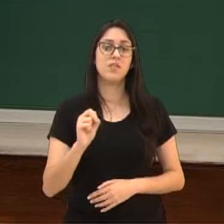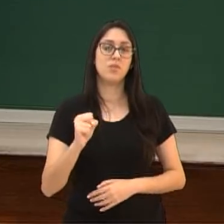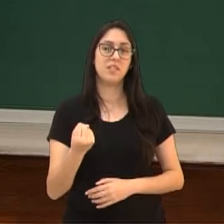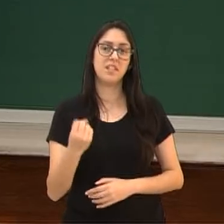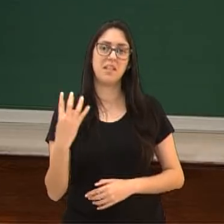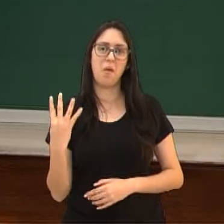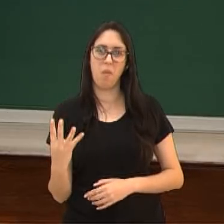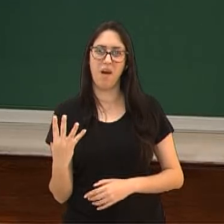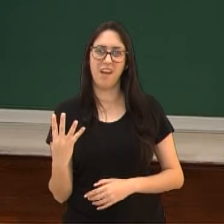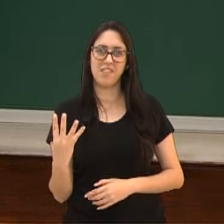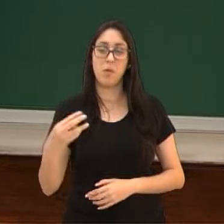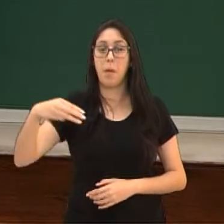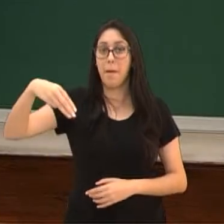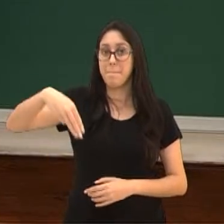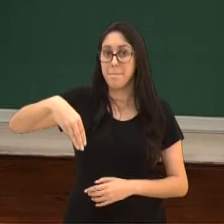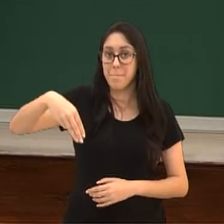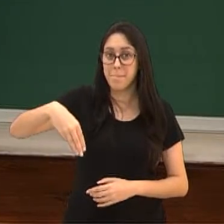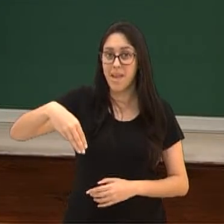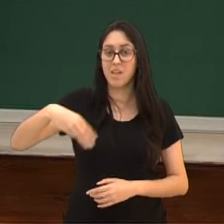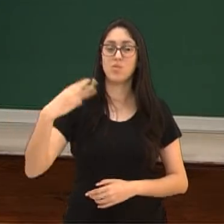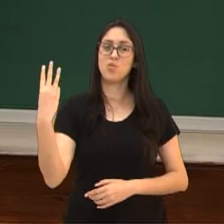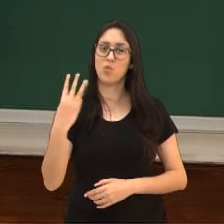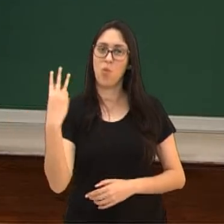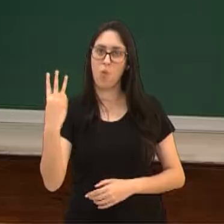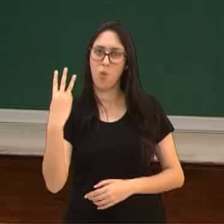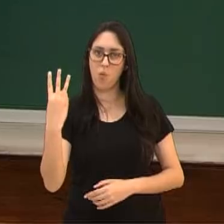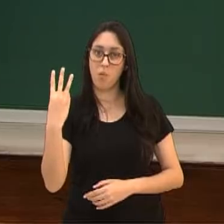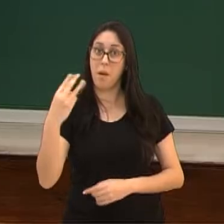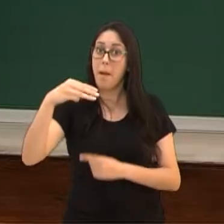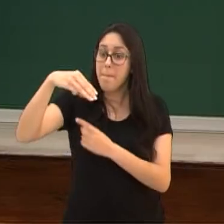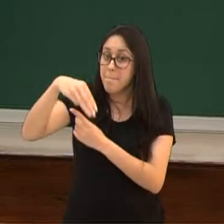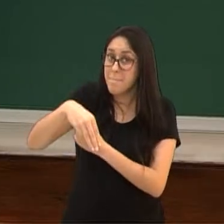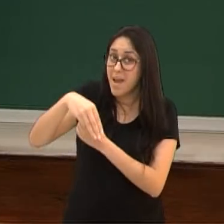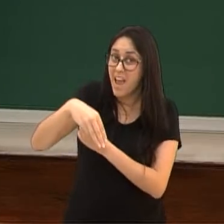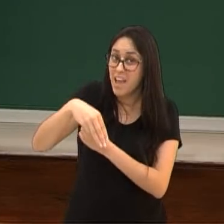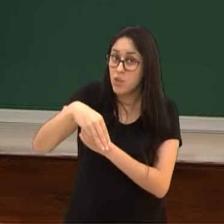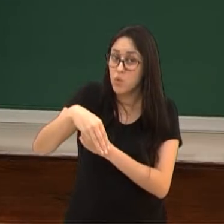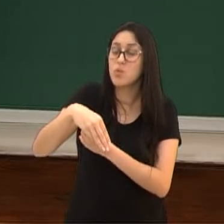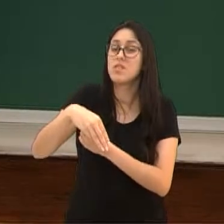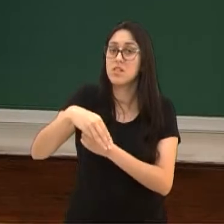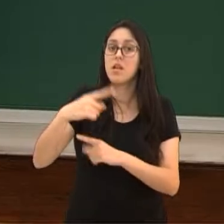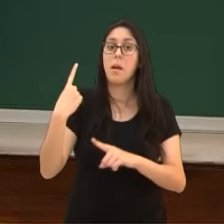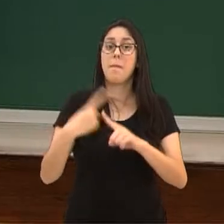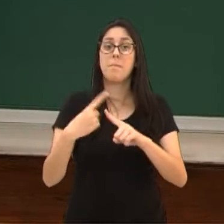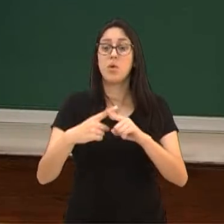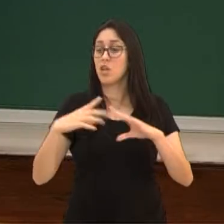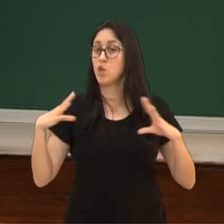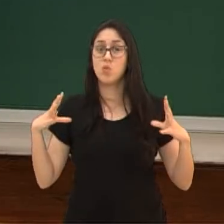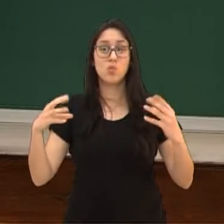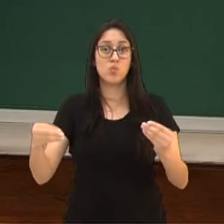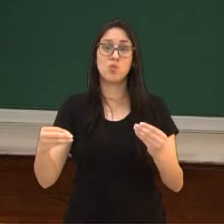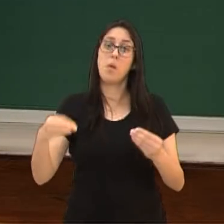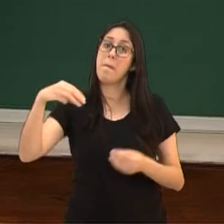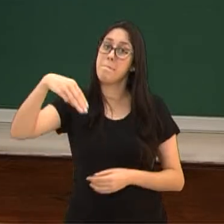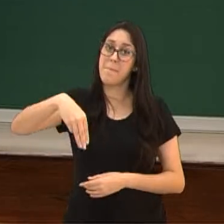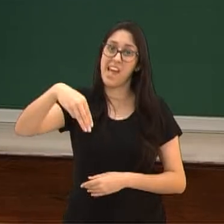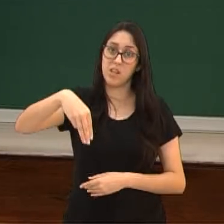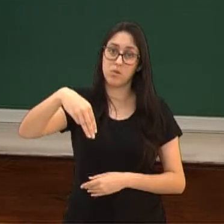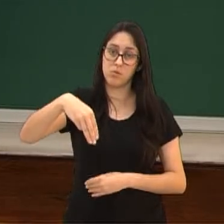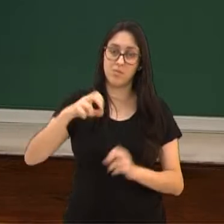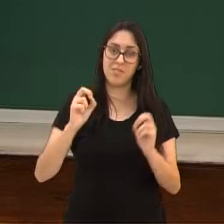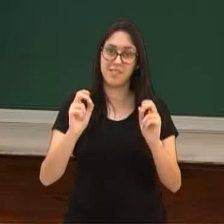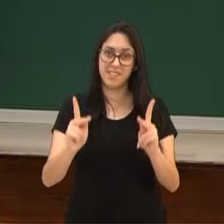384 metros cúbicos, ok? Metros, porque você está multiplicando o metro aqui,